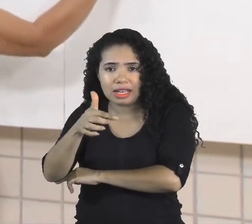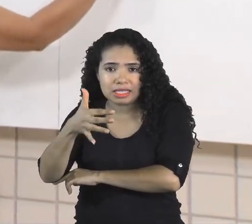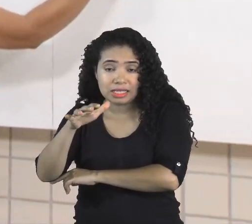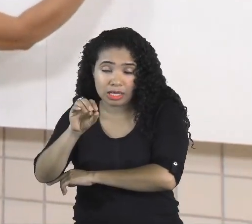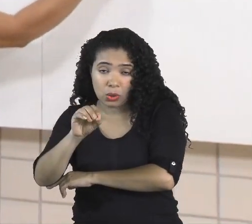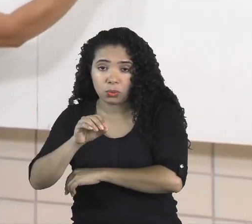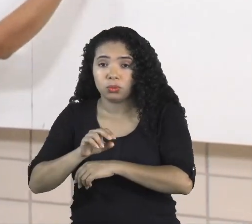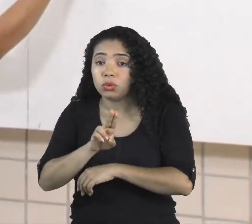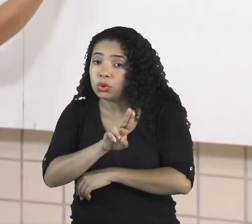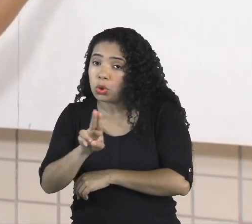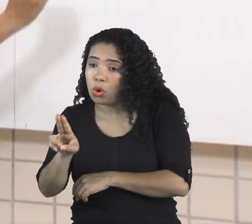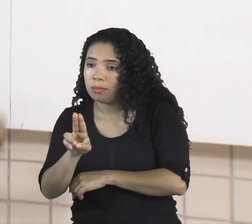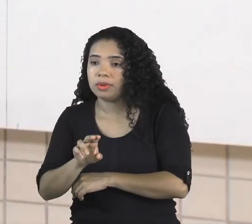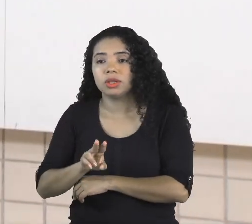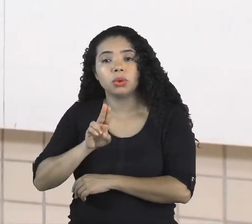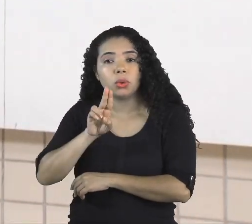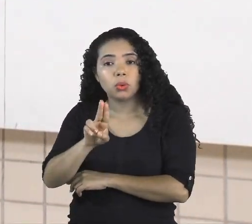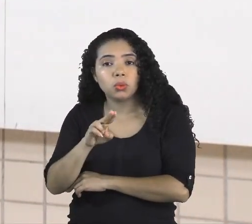UC,